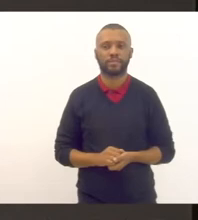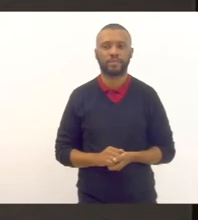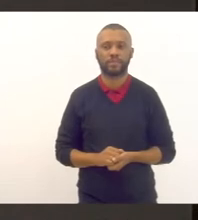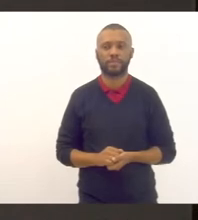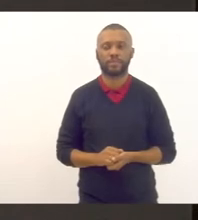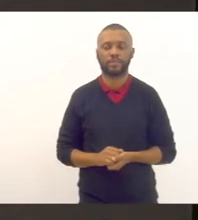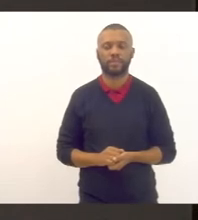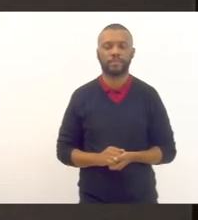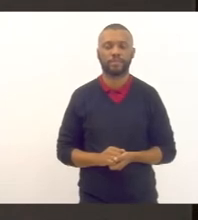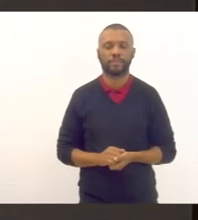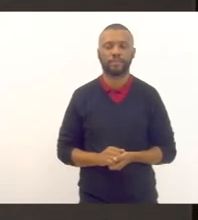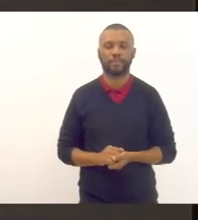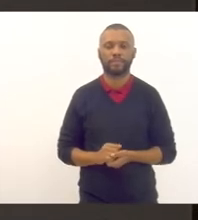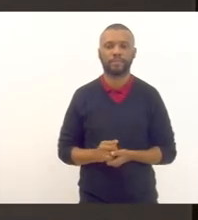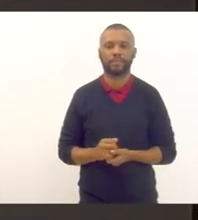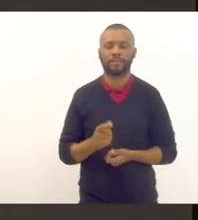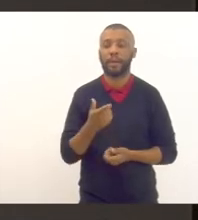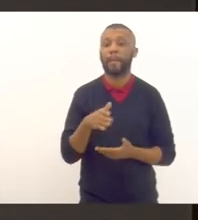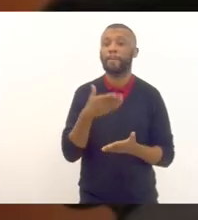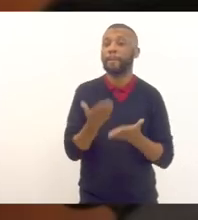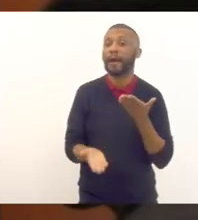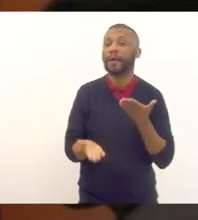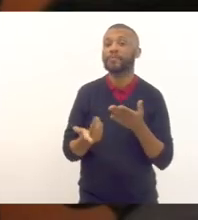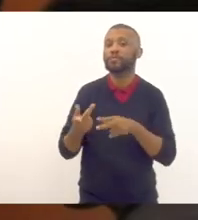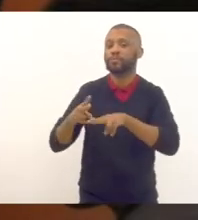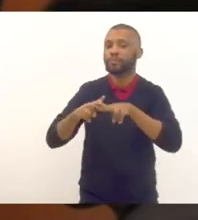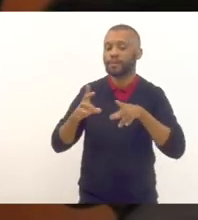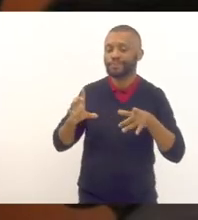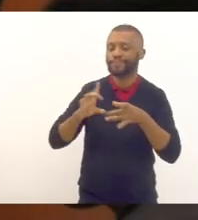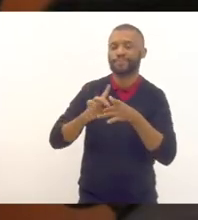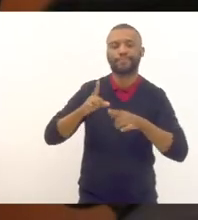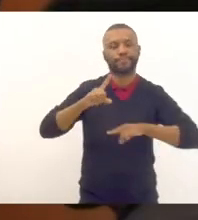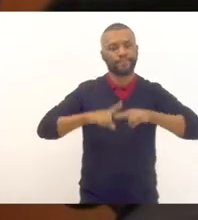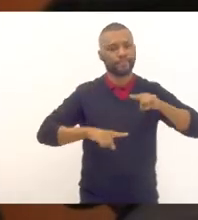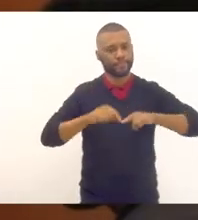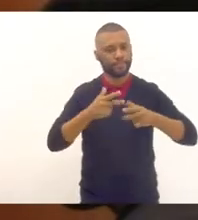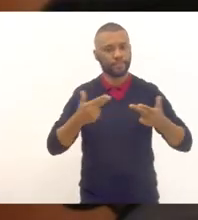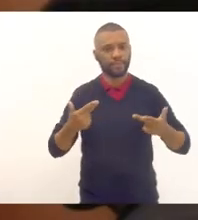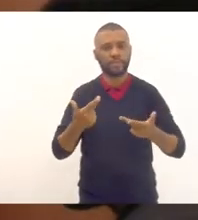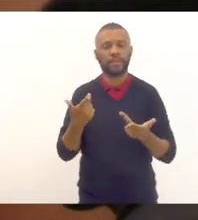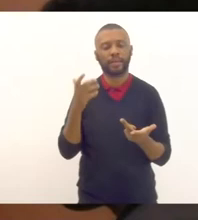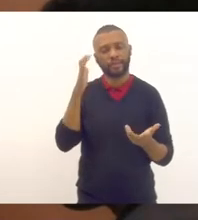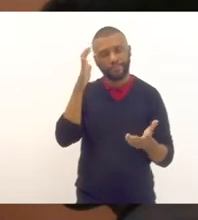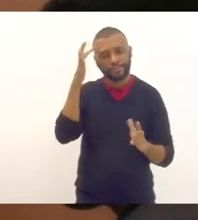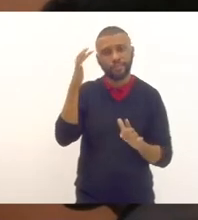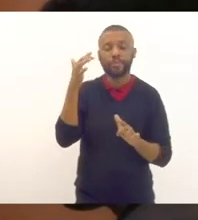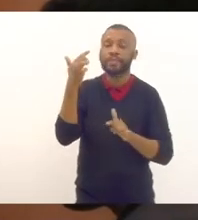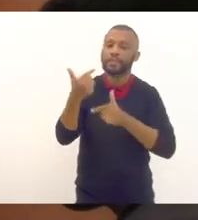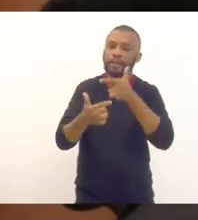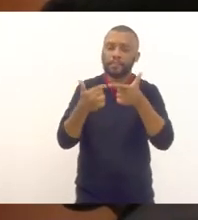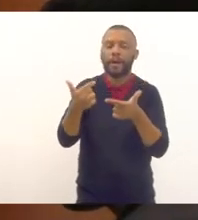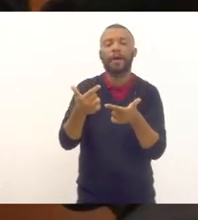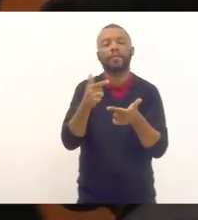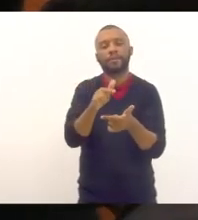sobre o seu equipamento. Além disso, essa saída de oferta de emprego de empresa, né, que